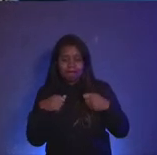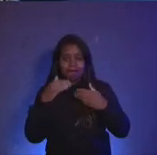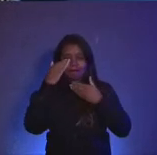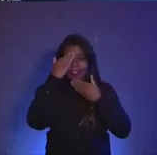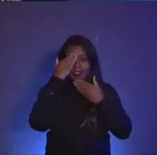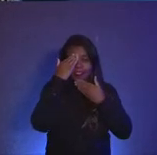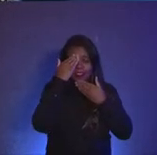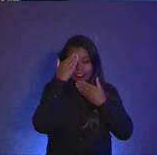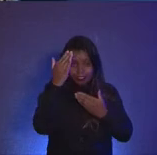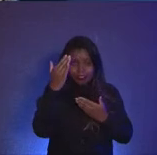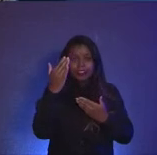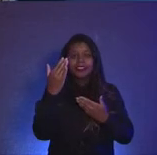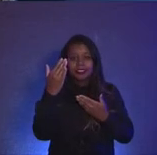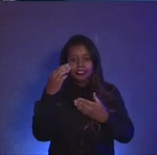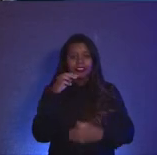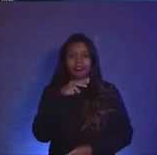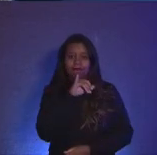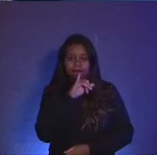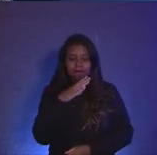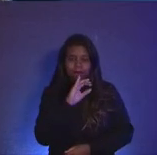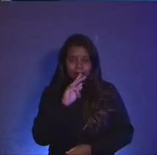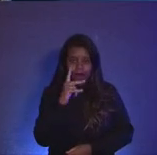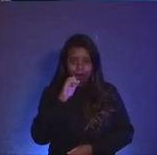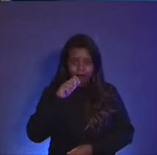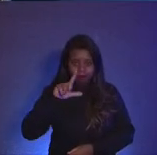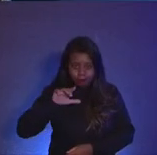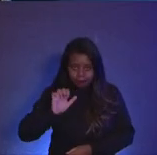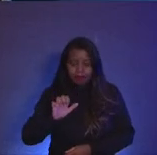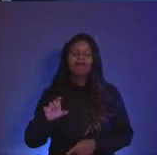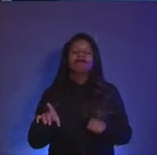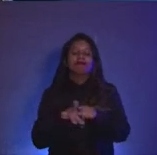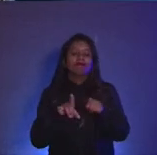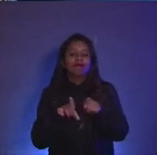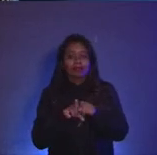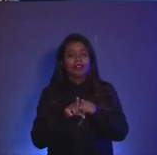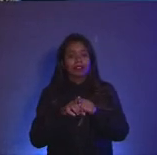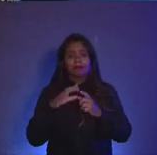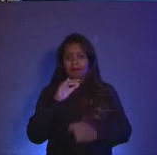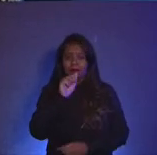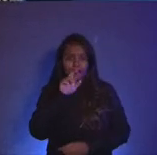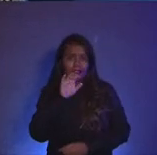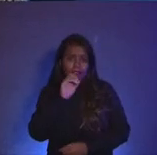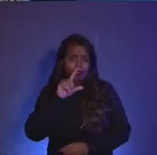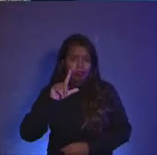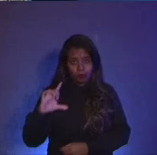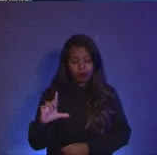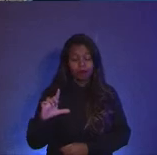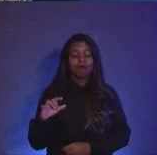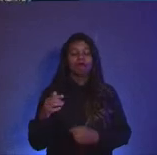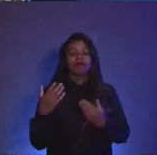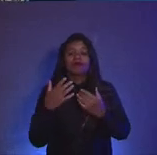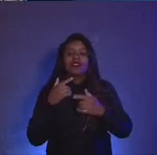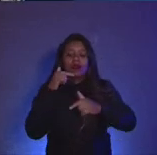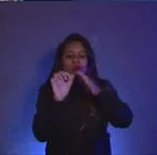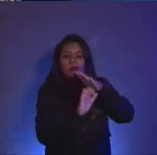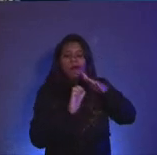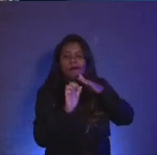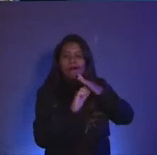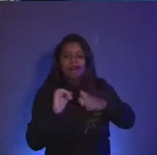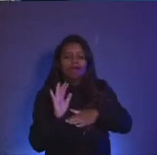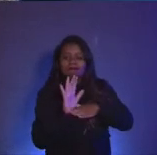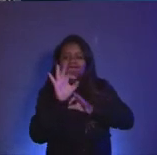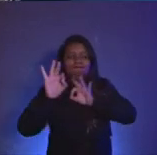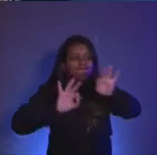um agradecimento especial para a Michelle e para a Carol, da AM3 Eventos, que foi a empresa que nos atendeu com essa